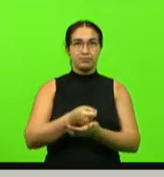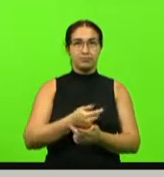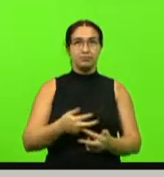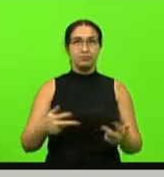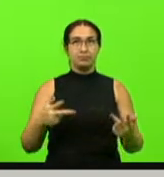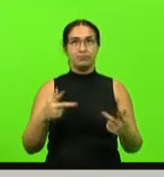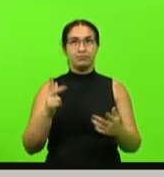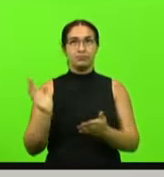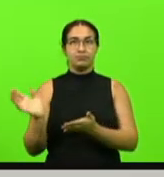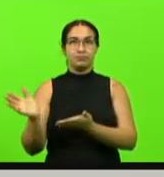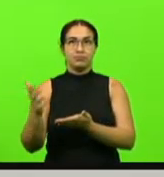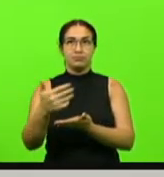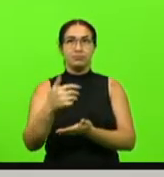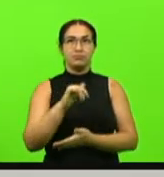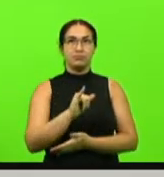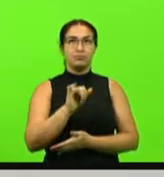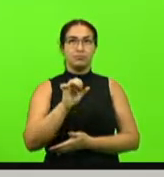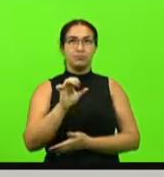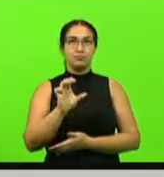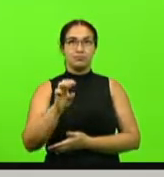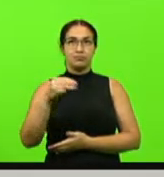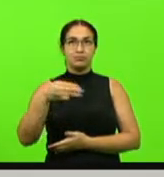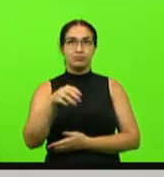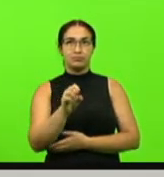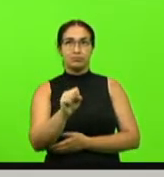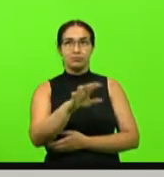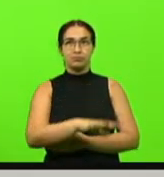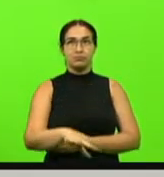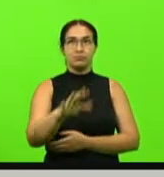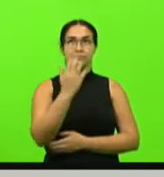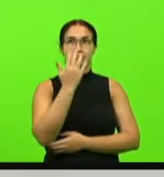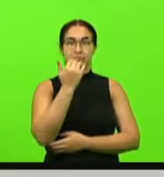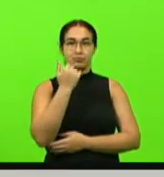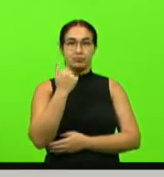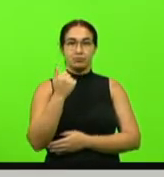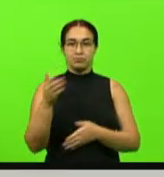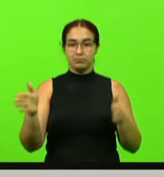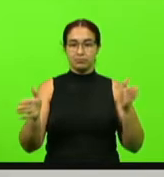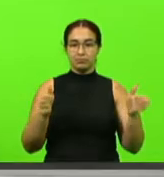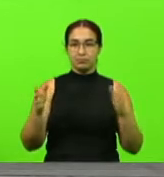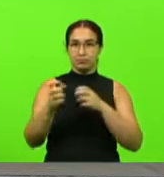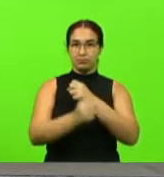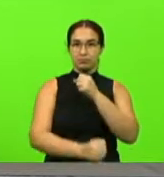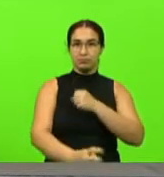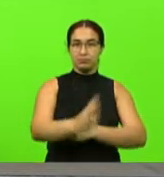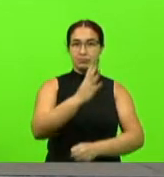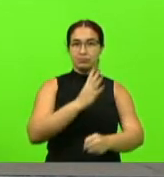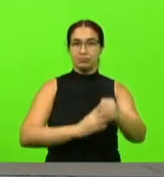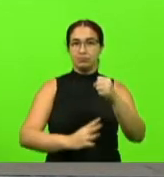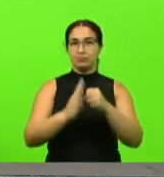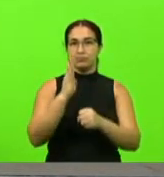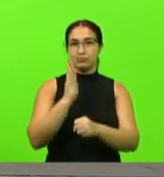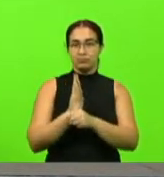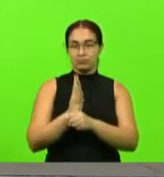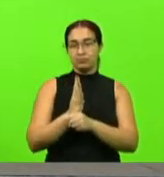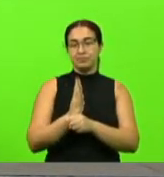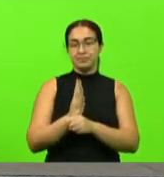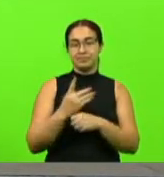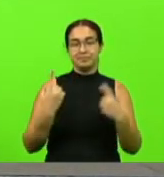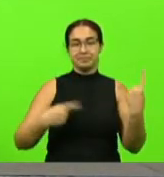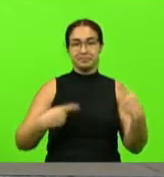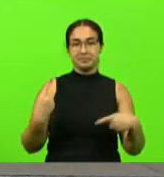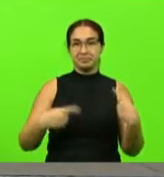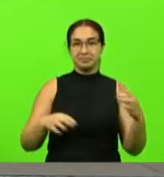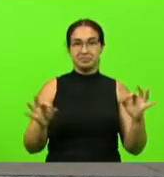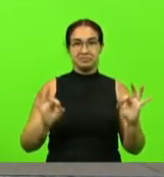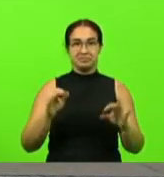ICMS no setor alimentício nos últimos 4 anos. Em discussão, não havendo quem queira